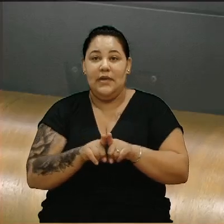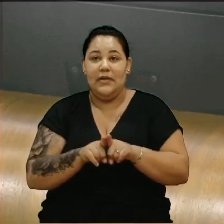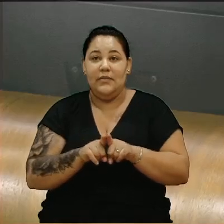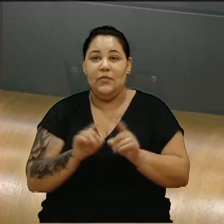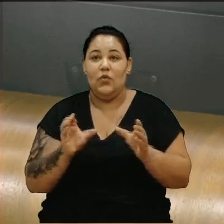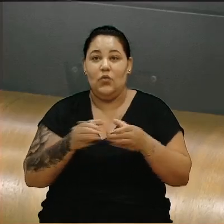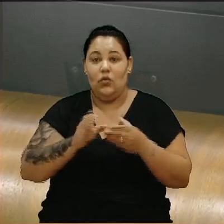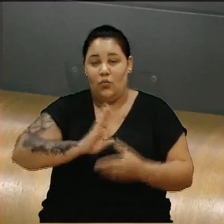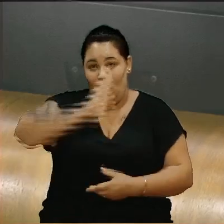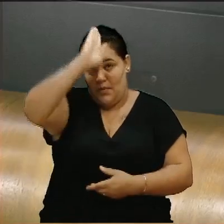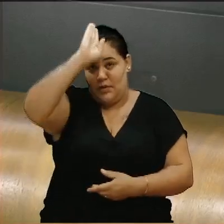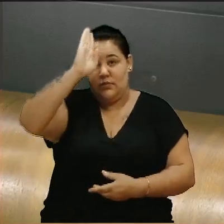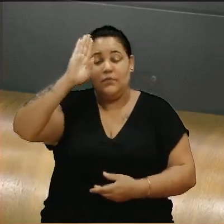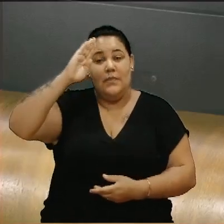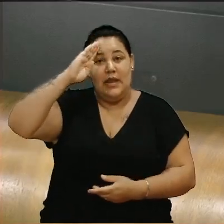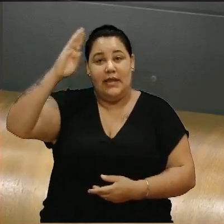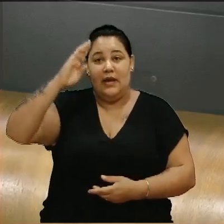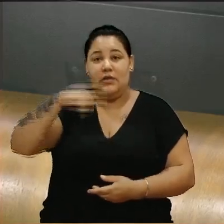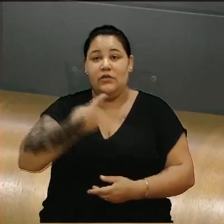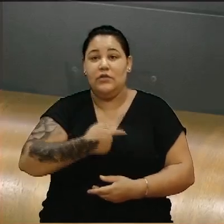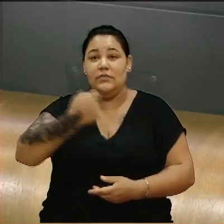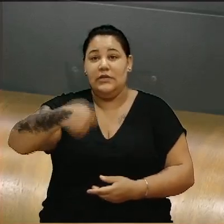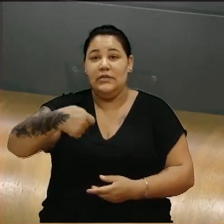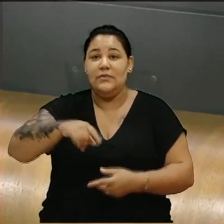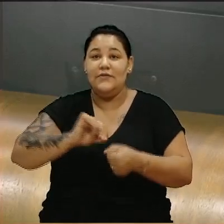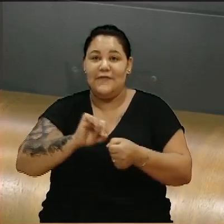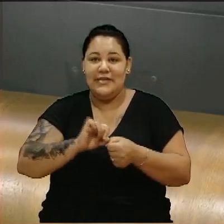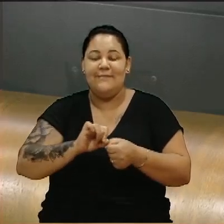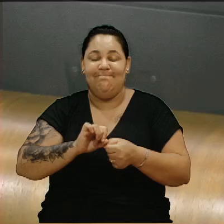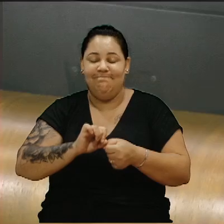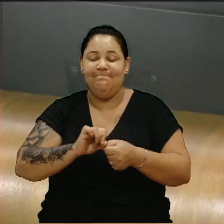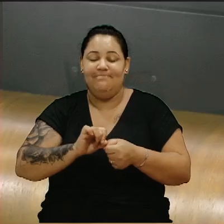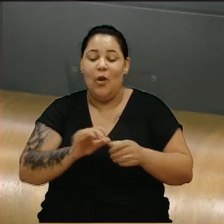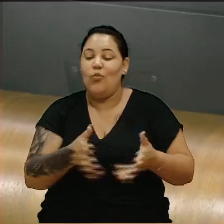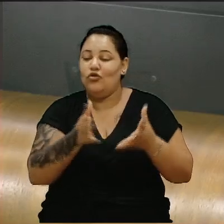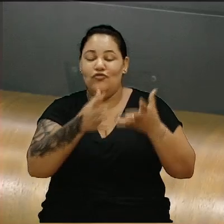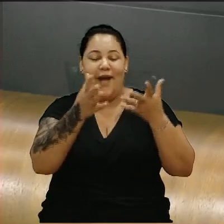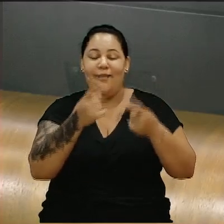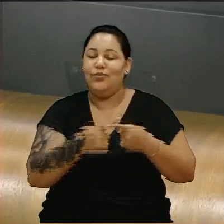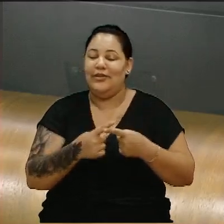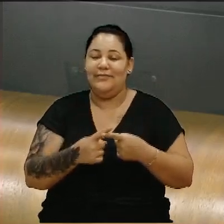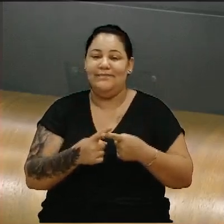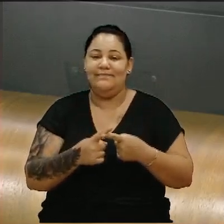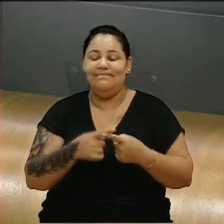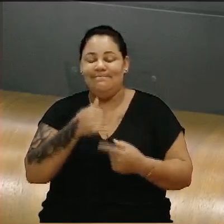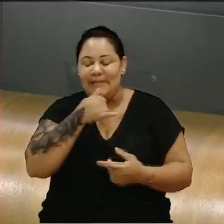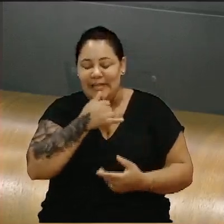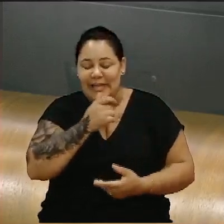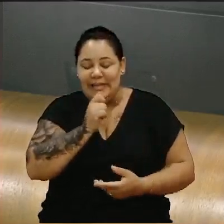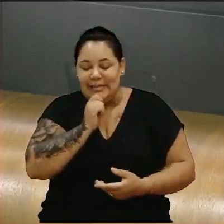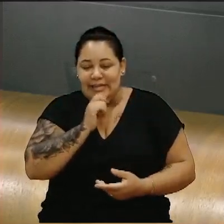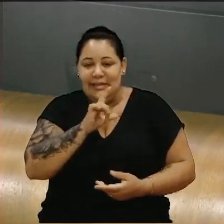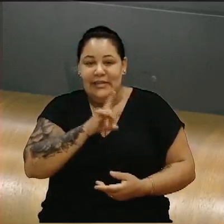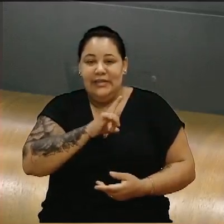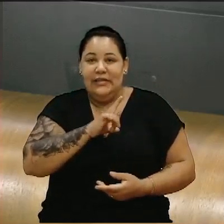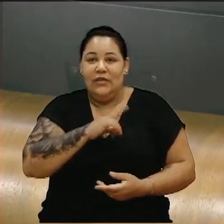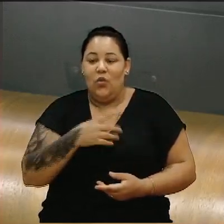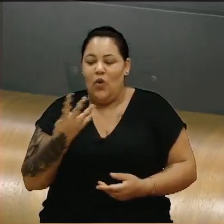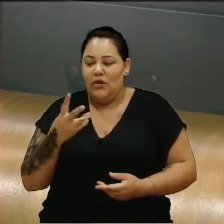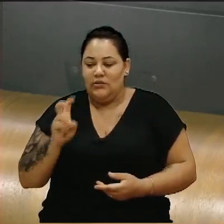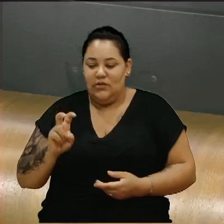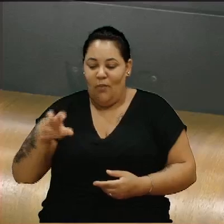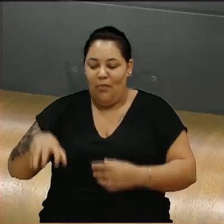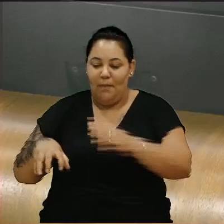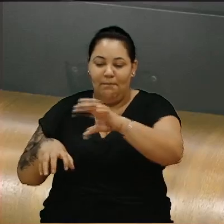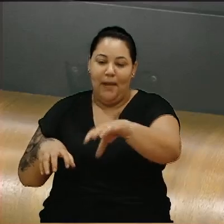Bombeiros Militar, nós temos que fazer essa mobilização, porque, infelizmente, nós temos 5 quartéis, Corpo de